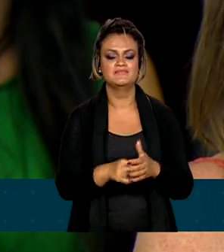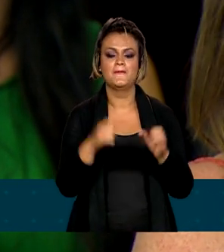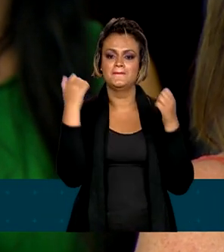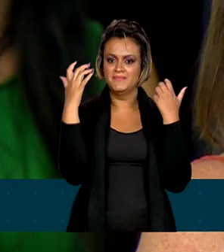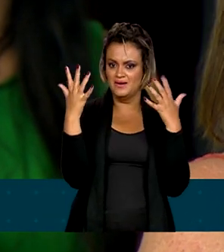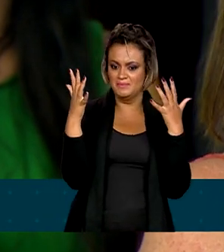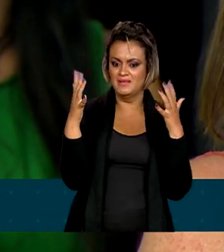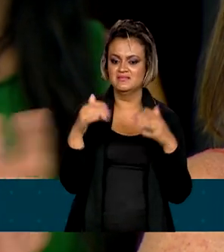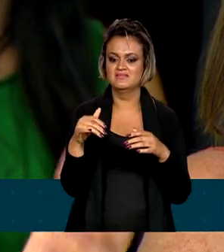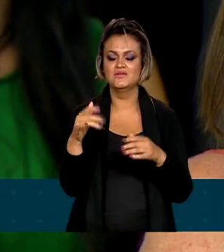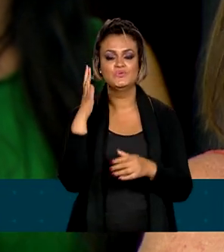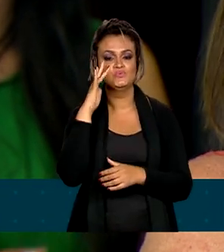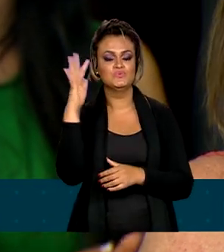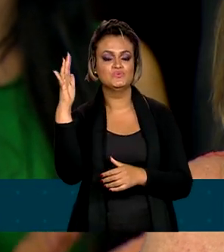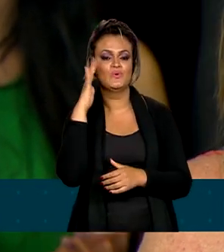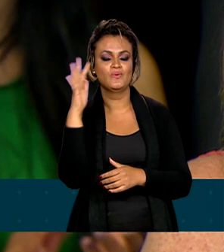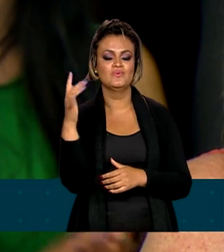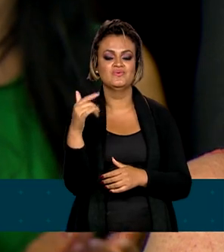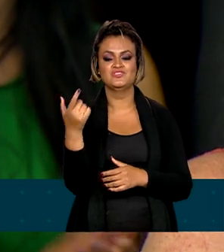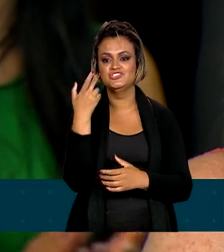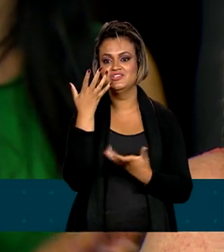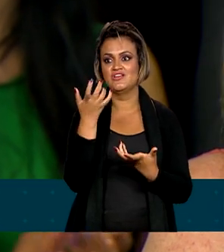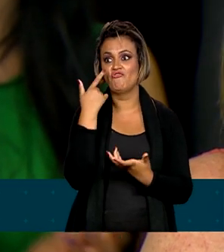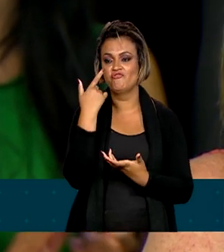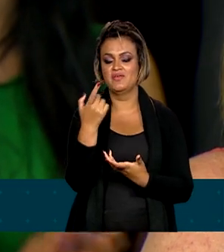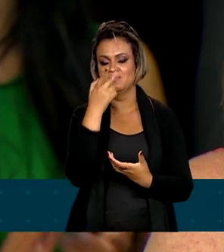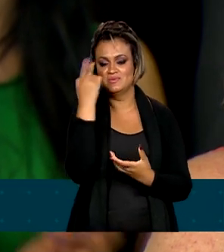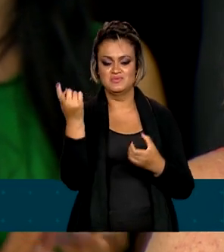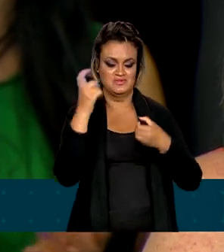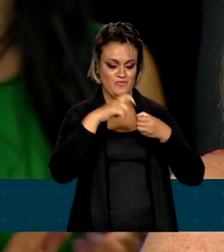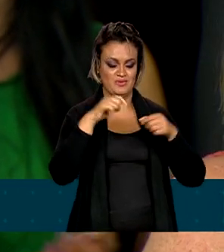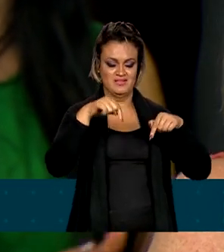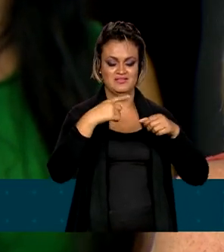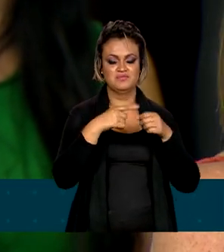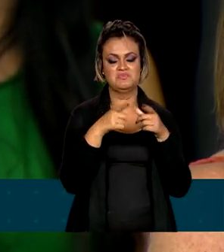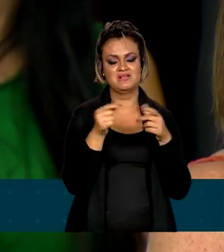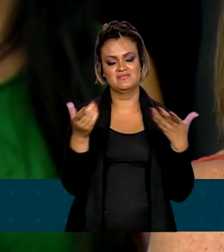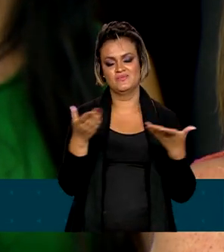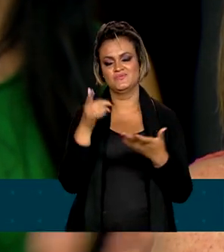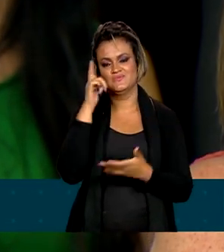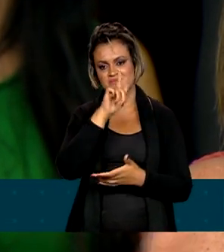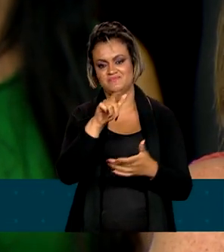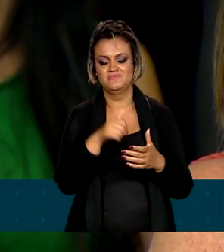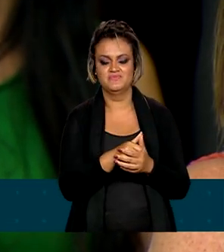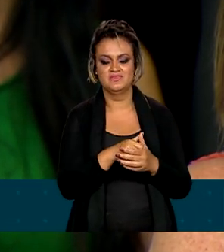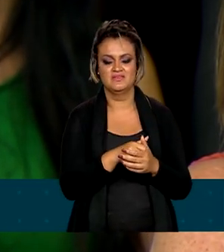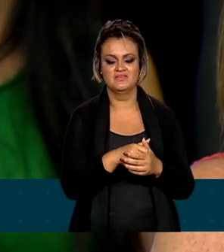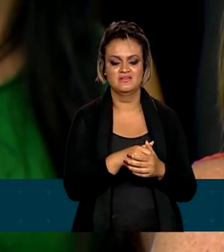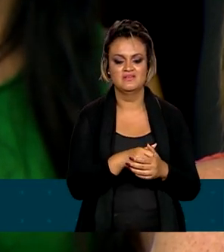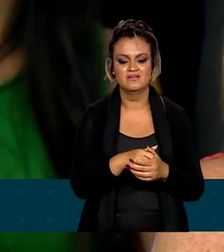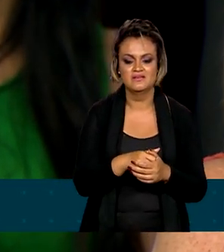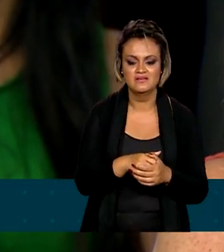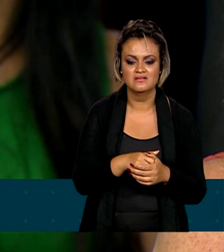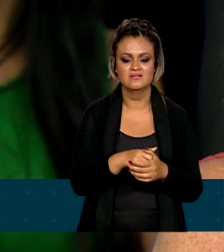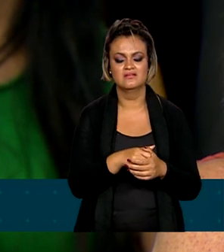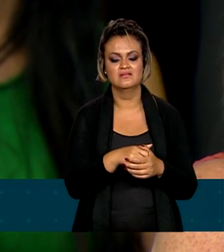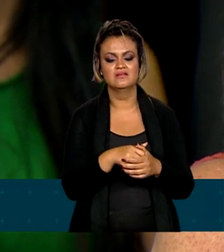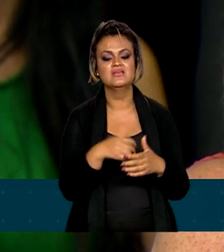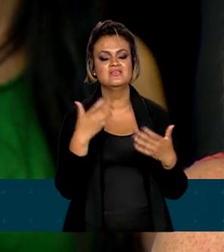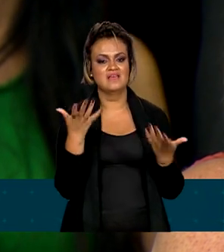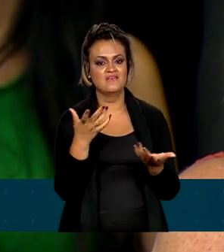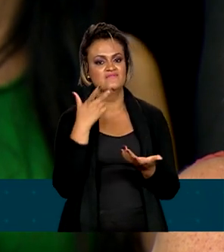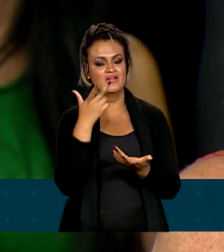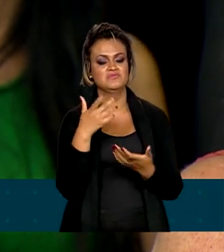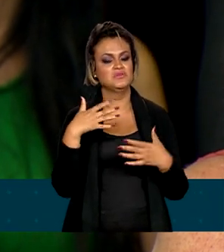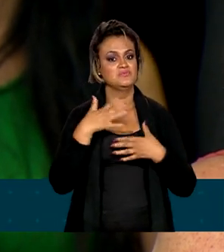parabéns. E o sonho que a gente tinha de ver o povo de volta em Brasília, hoje é uma realidade. E eu não posso deixar de